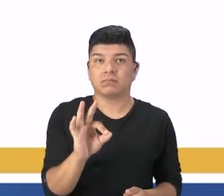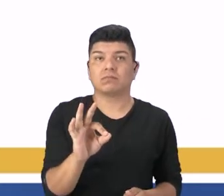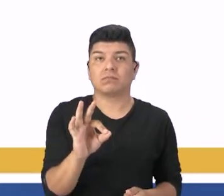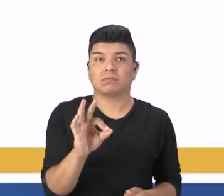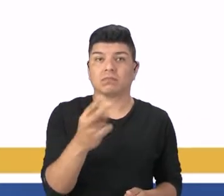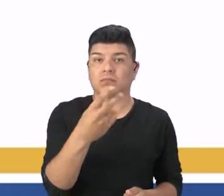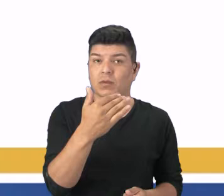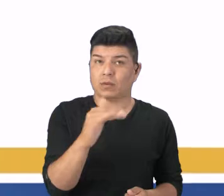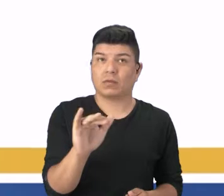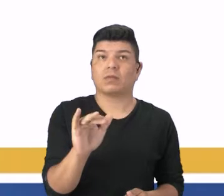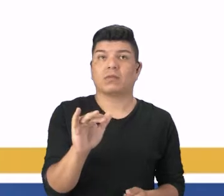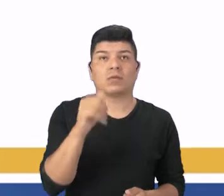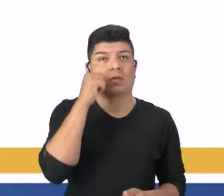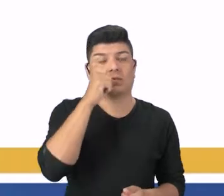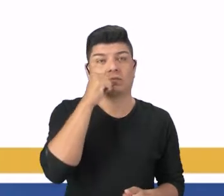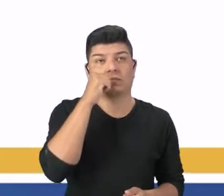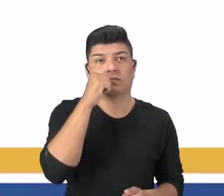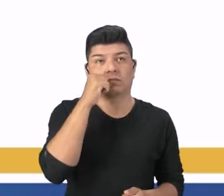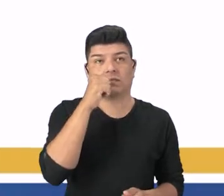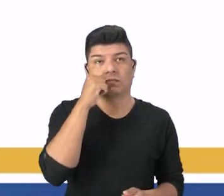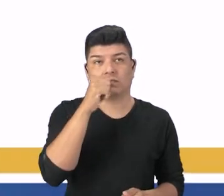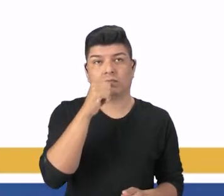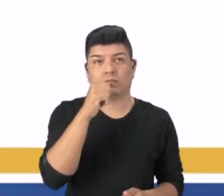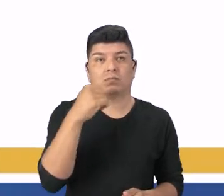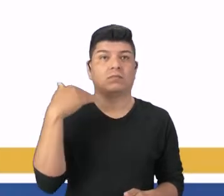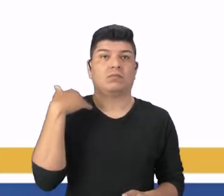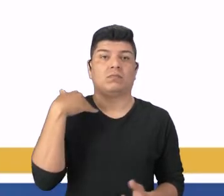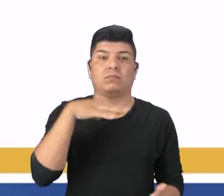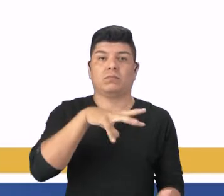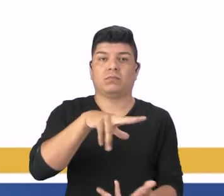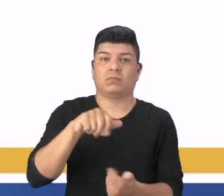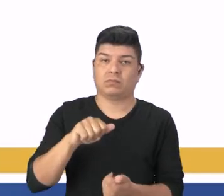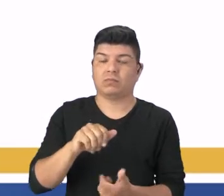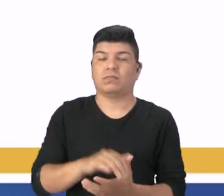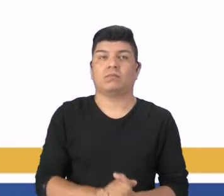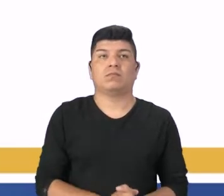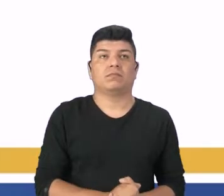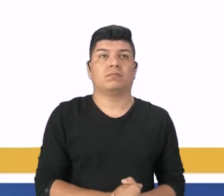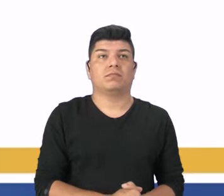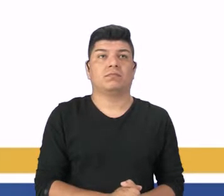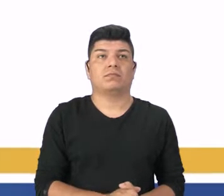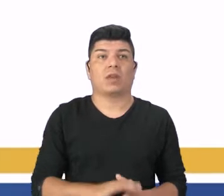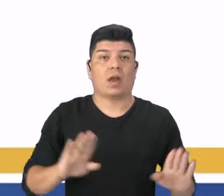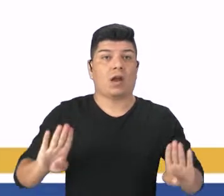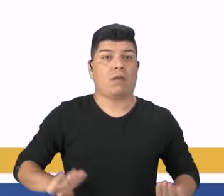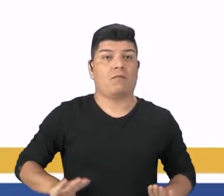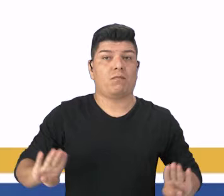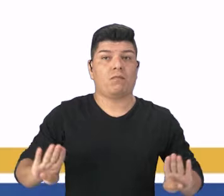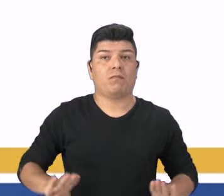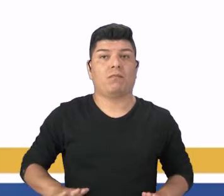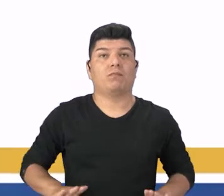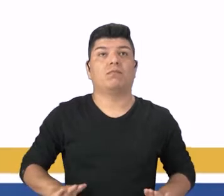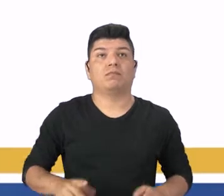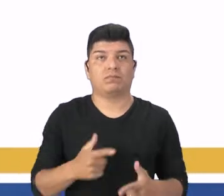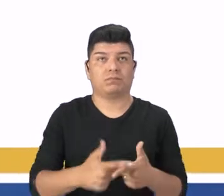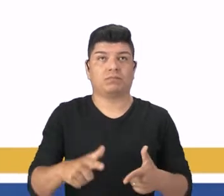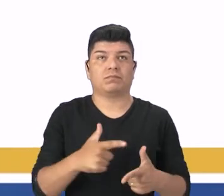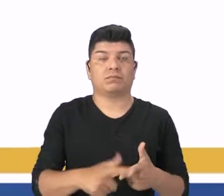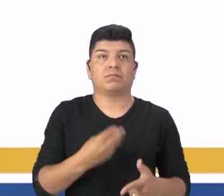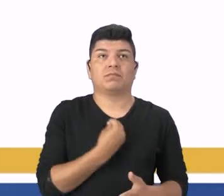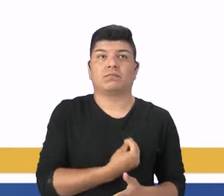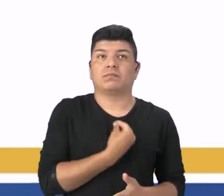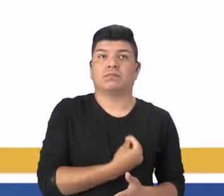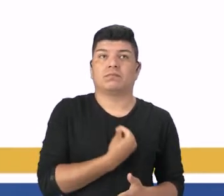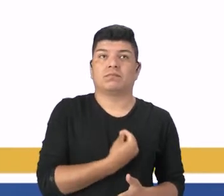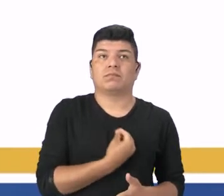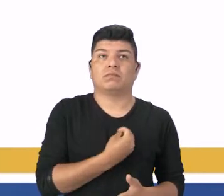ou seja, a maioria, né? De acordo com o Banco Mundial. A fome como problema está presente